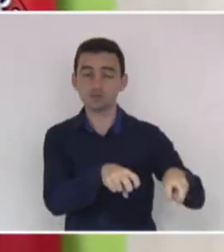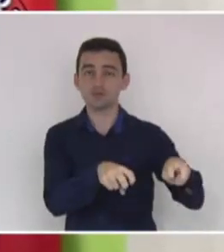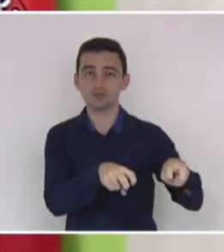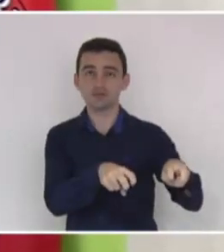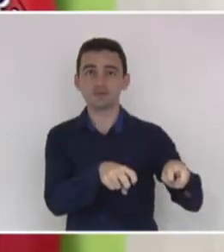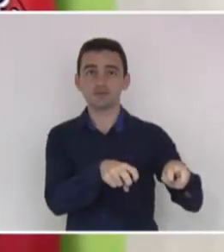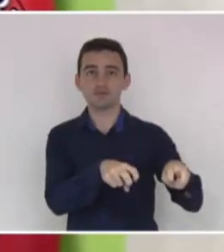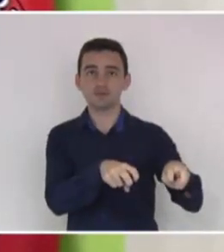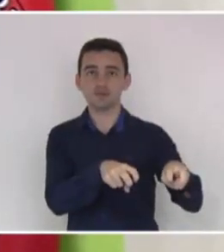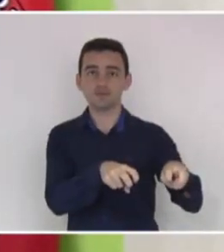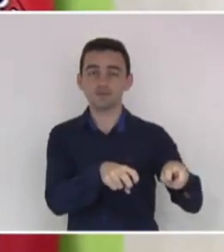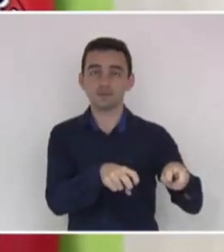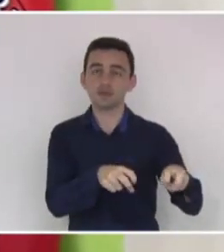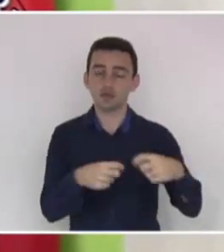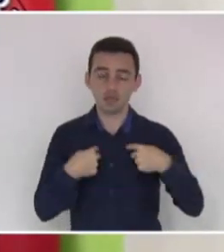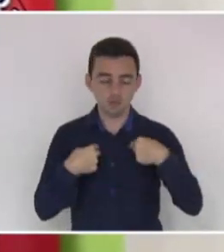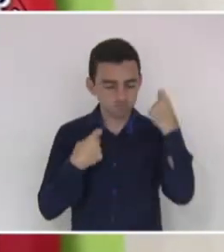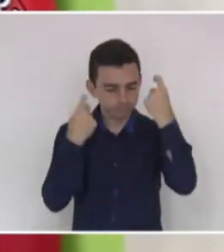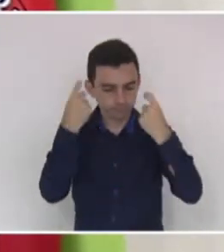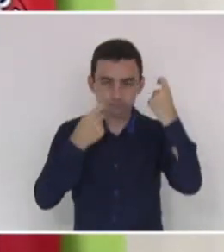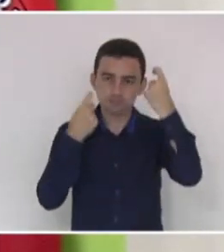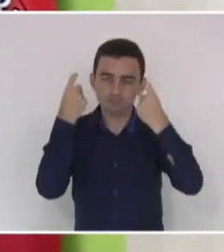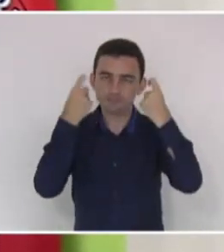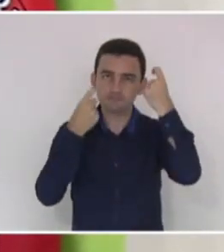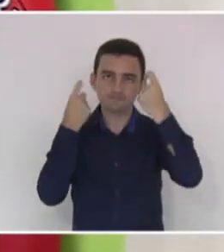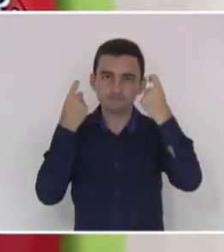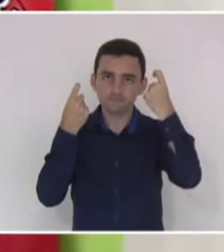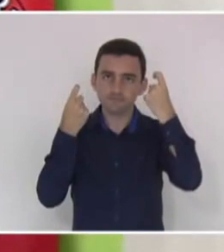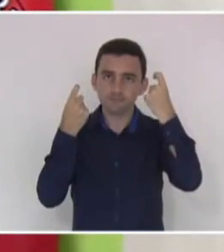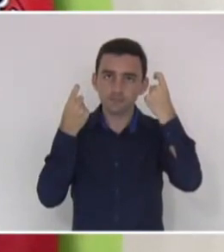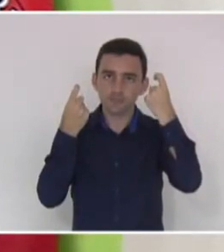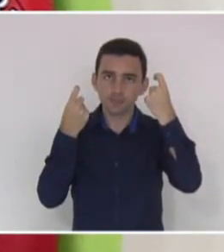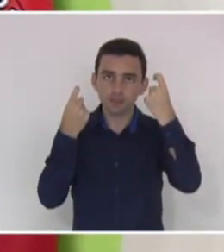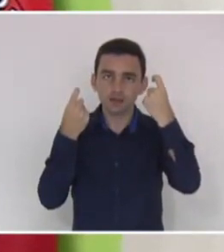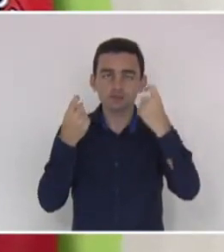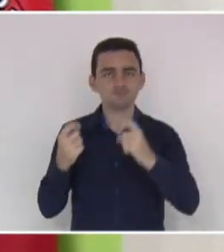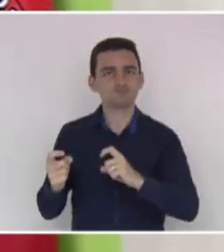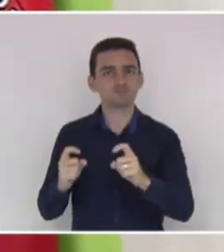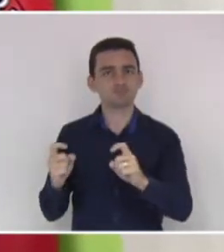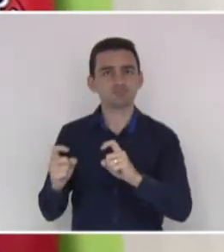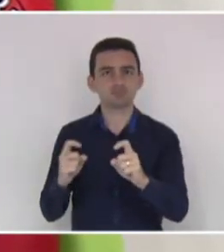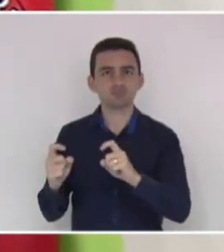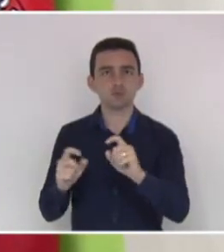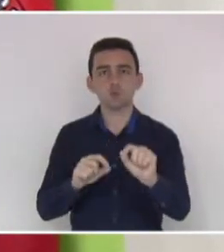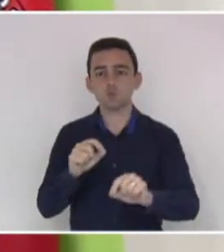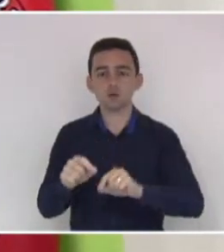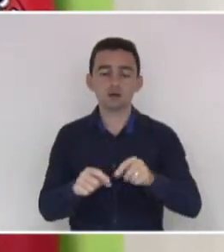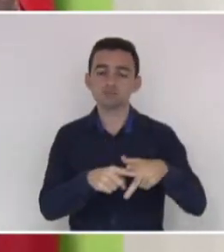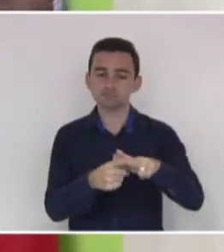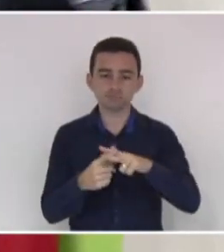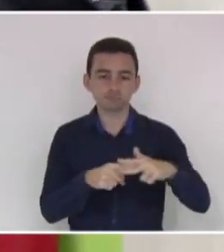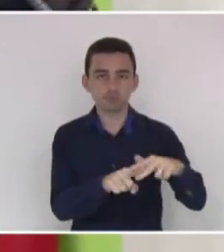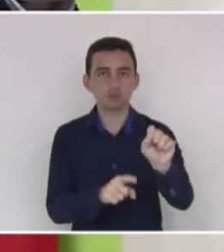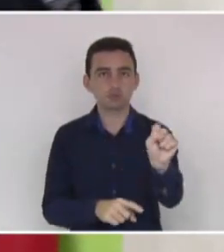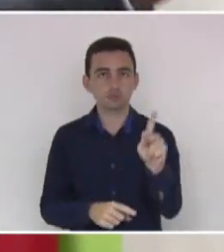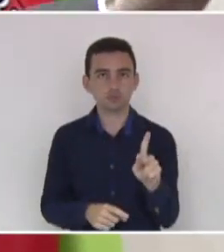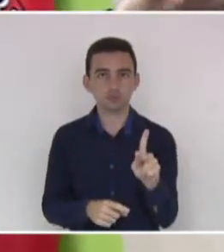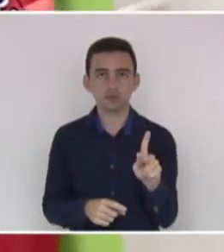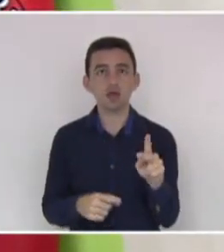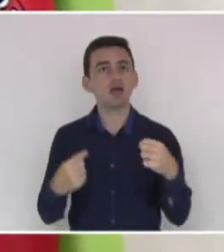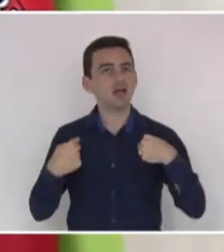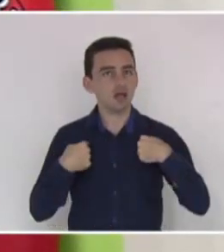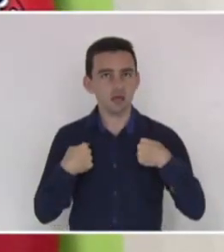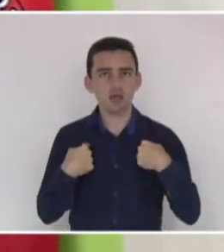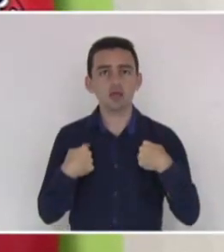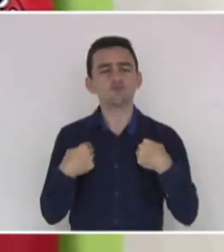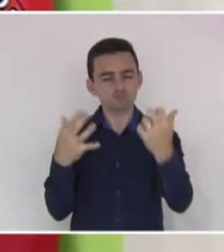muita preocupação, senhor presidente, agora o grande debate sobre a reforma da Previdência, que eu sou